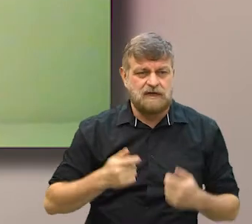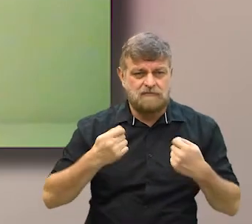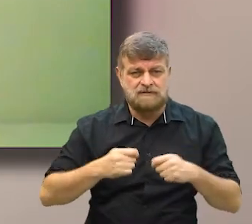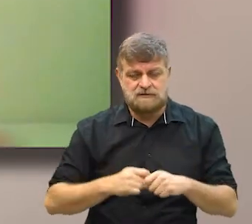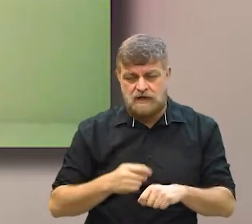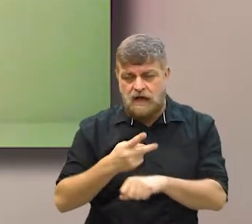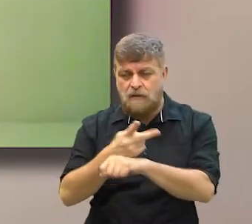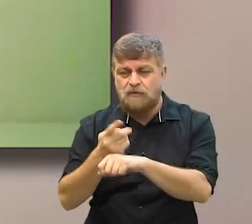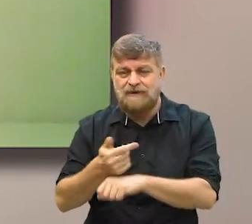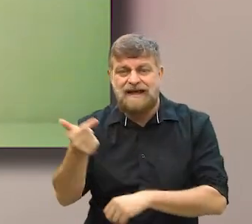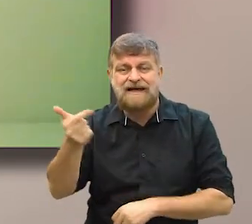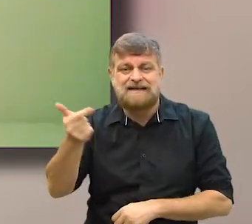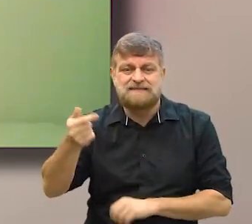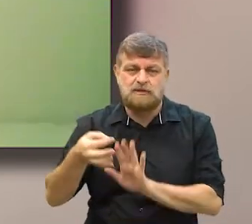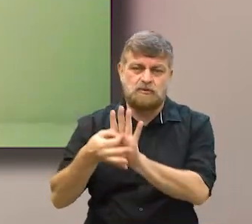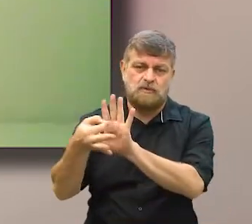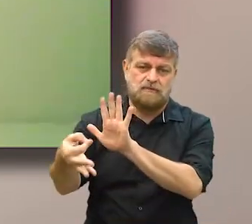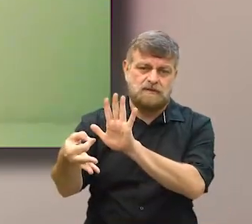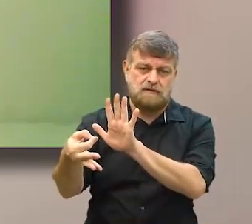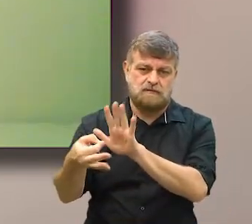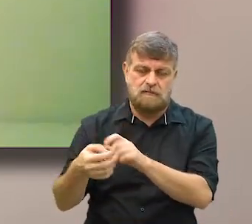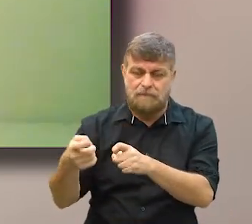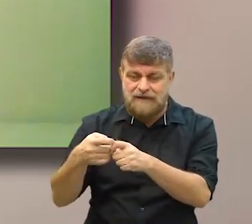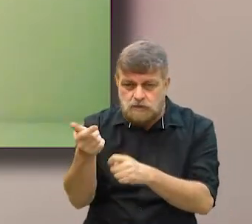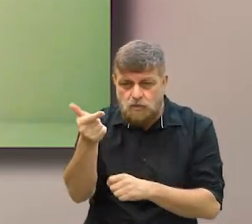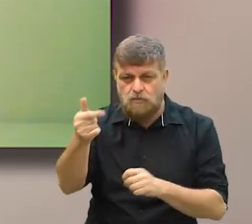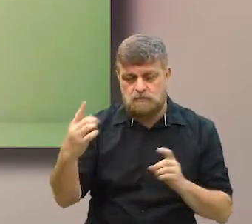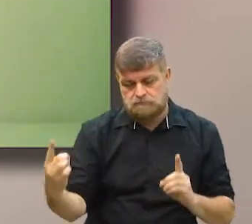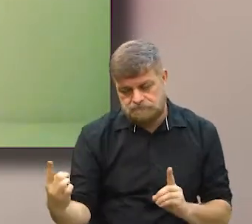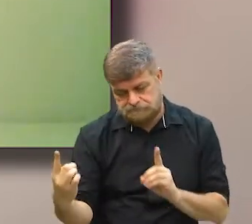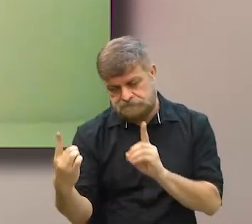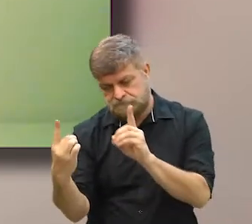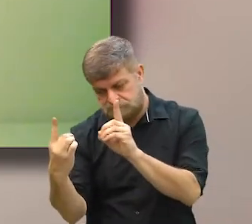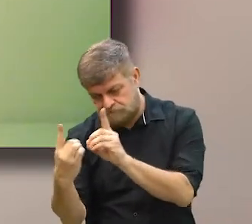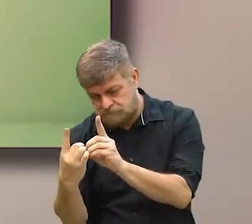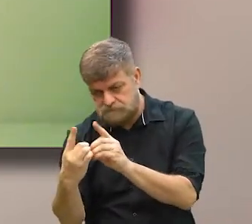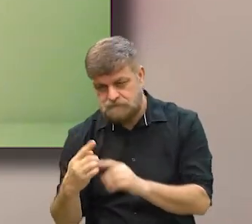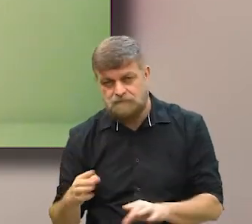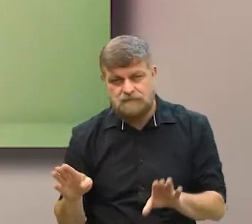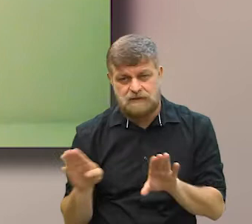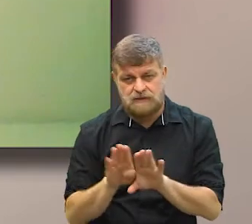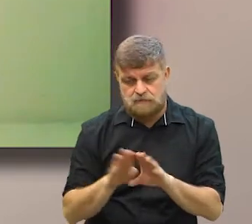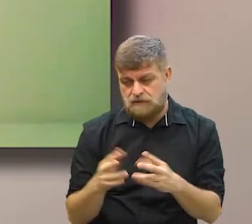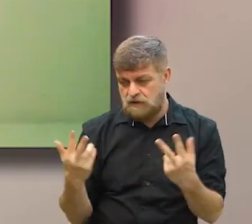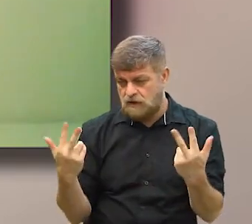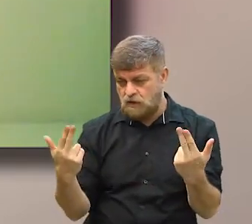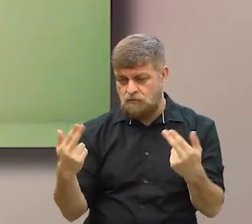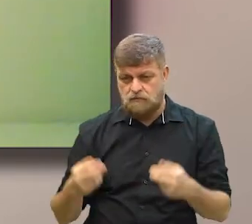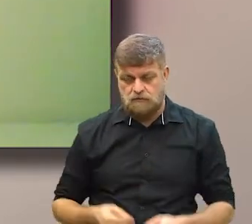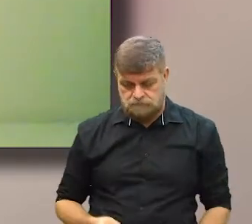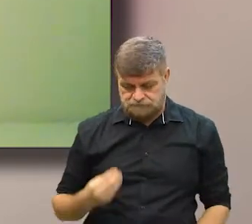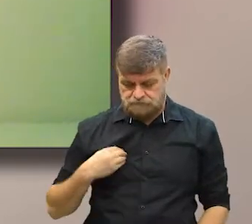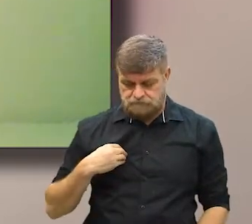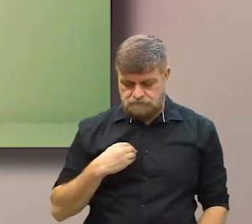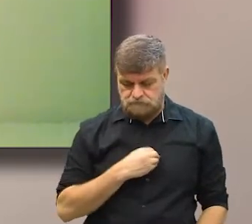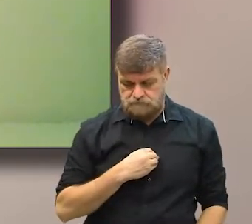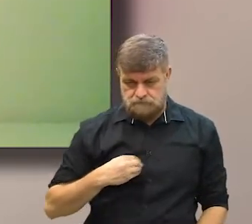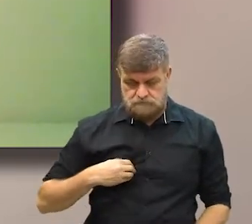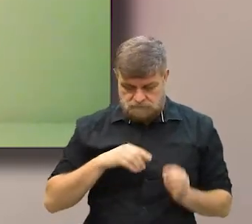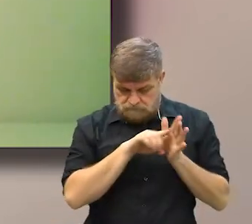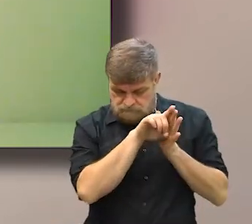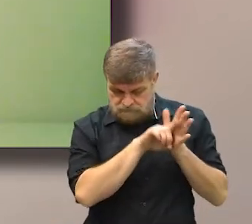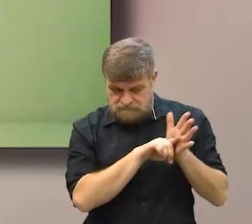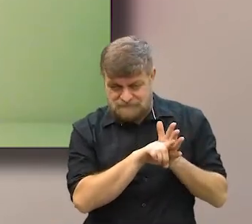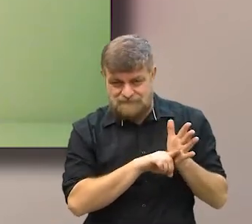necessariamente de procurar uma segunda opinião. E nós podemos falar a mesma coisa dos